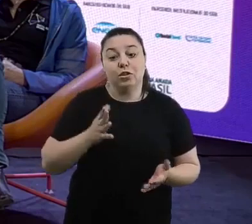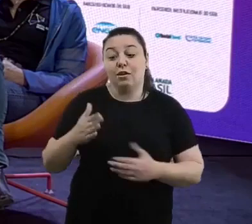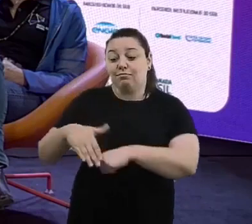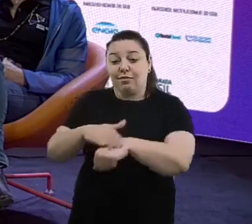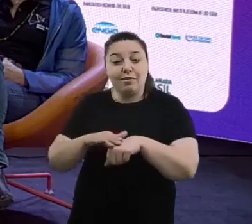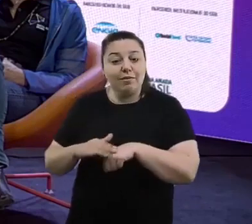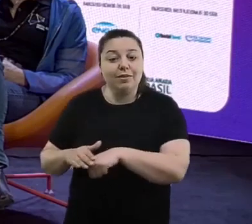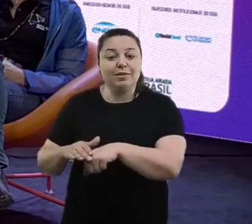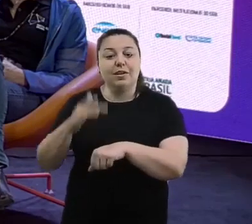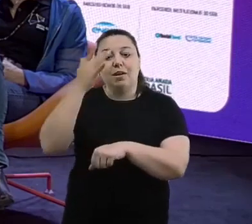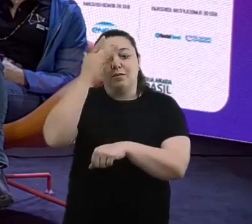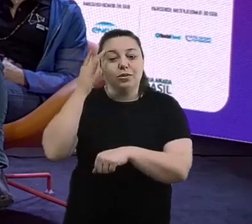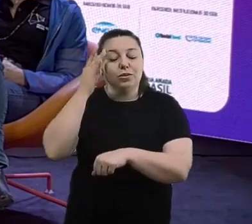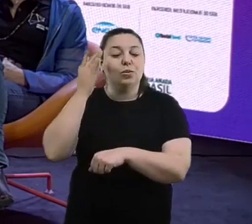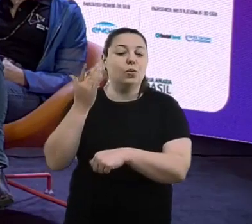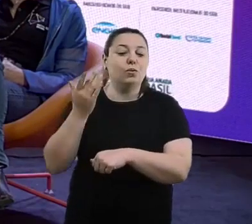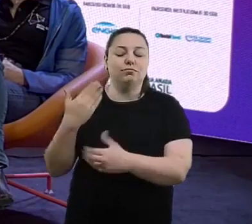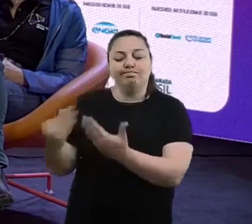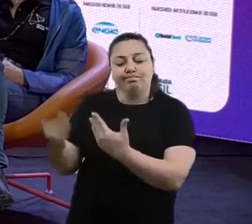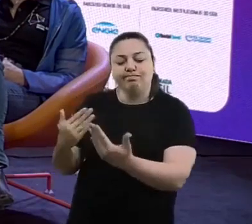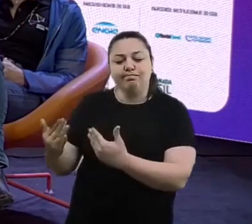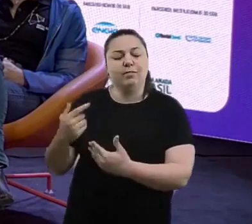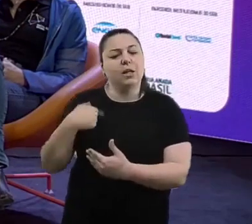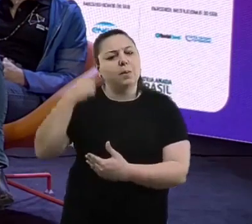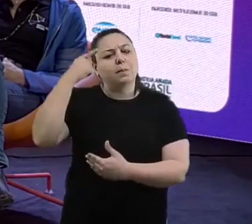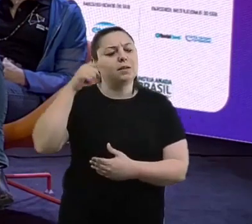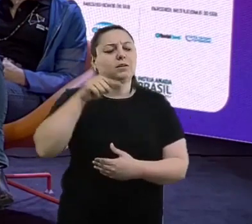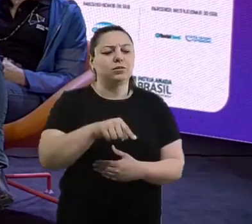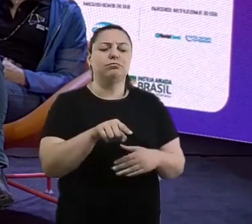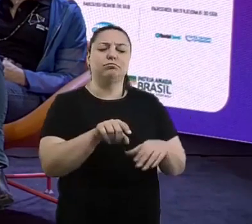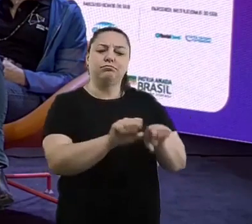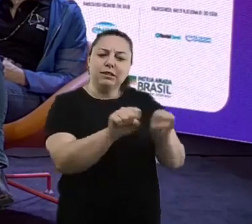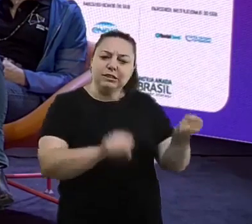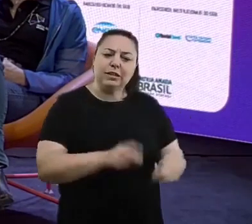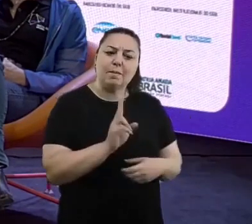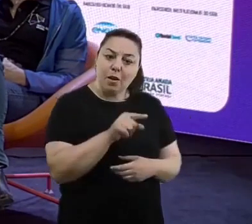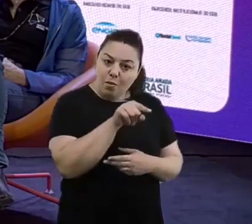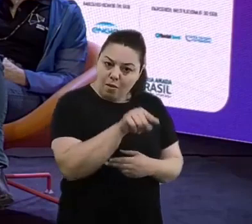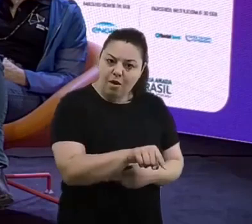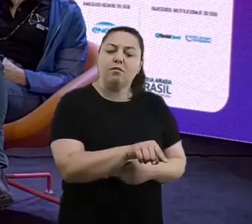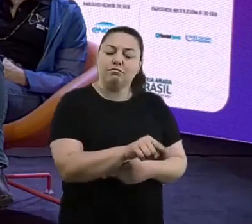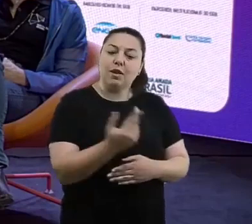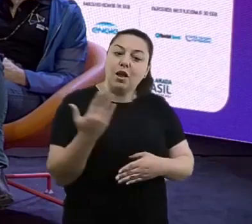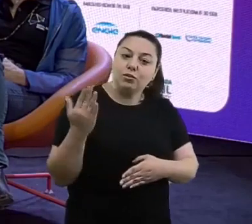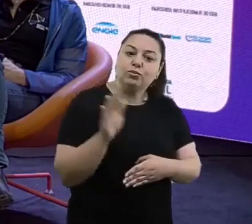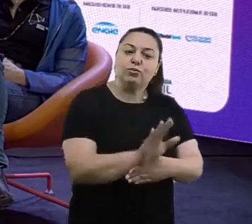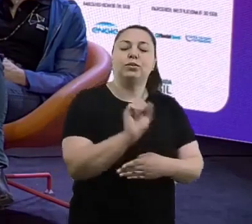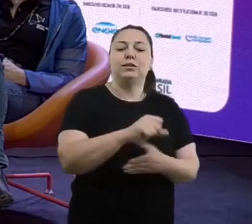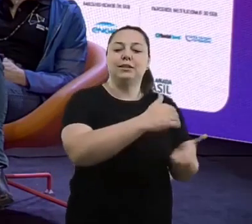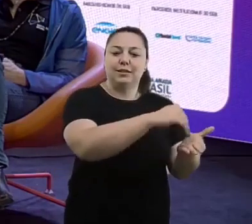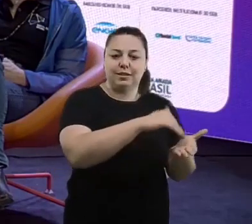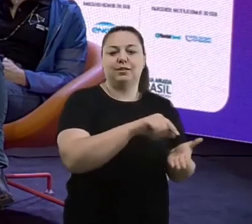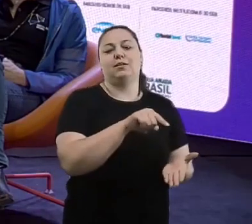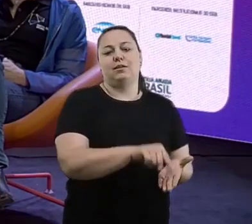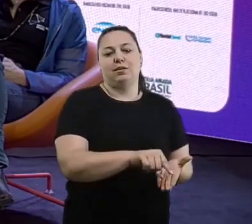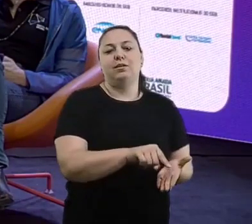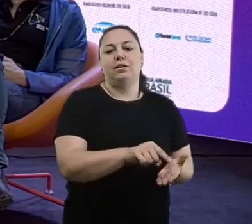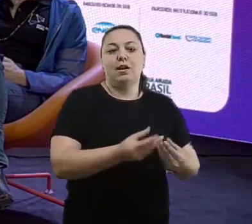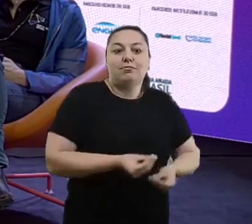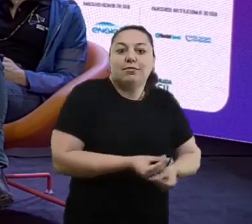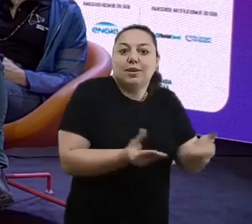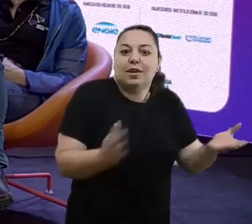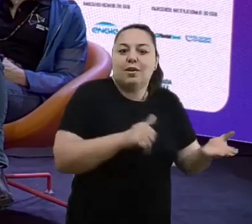ativo. São ferramentas como essa que vão ajudar as secretarias finalísticas a entregar mais e com